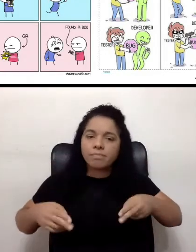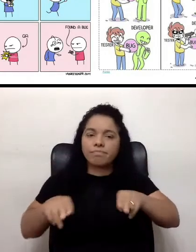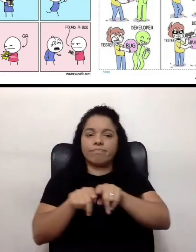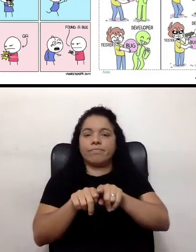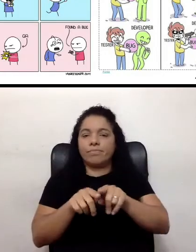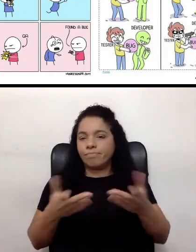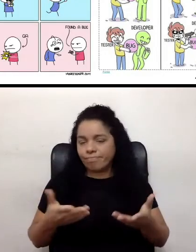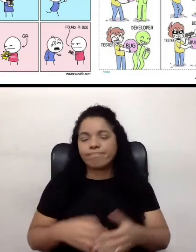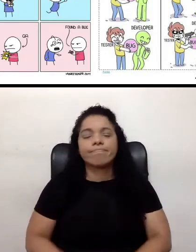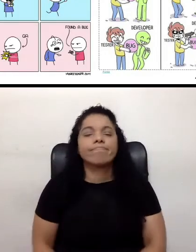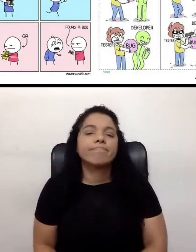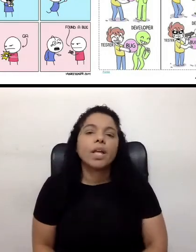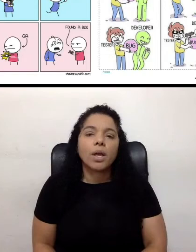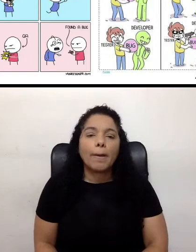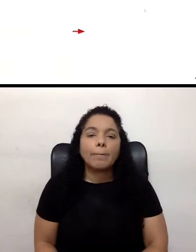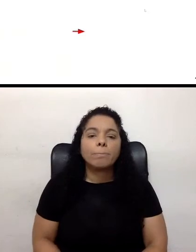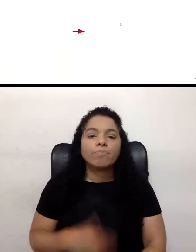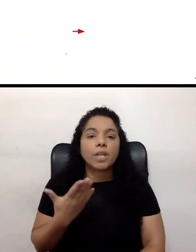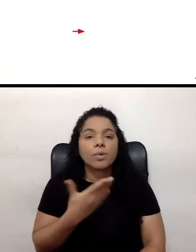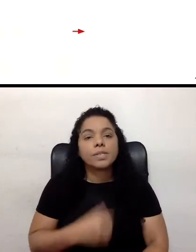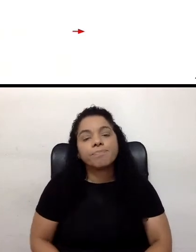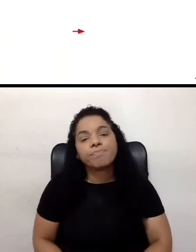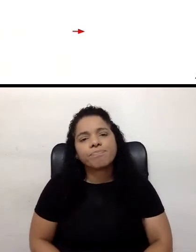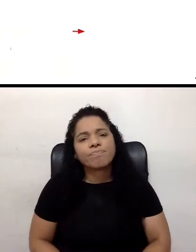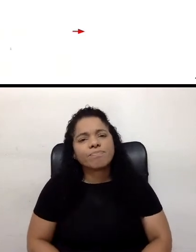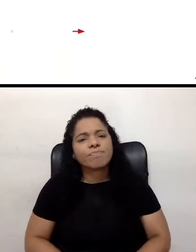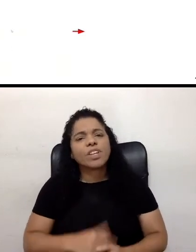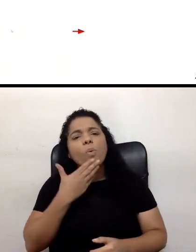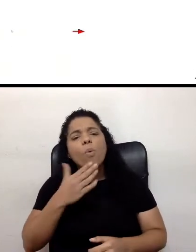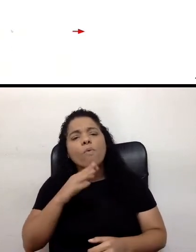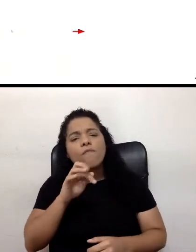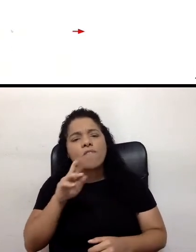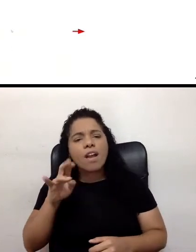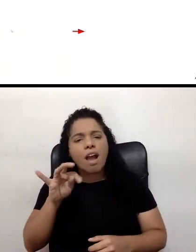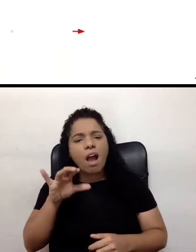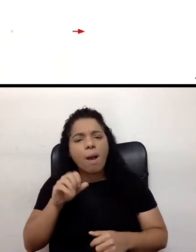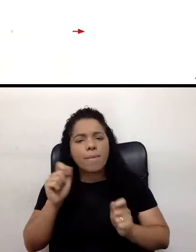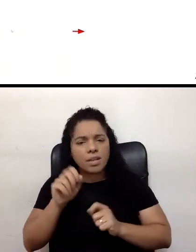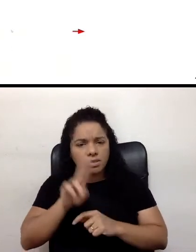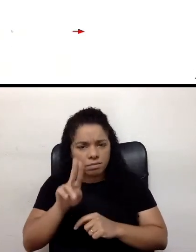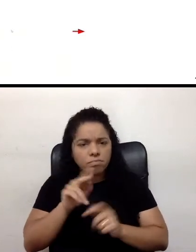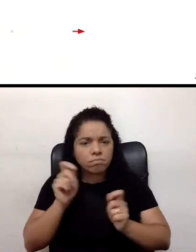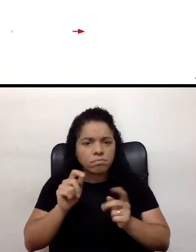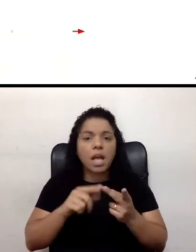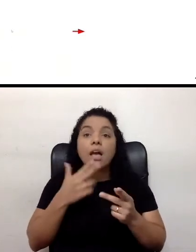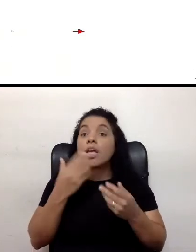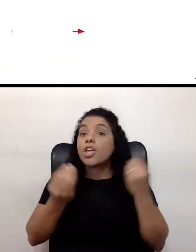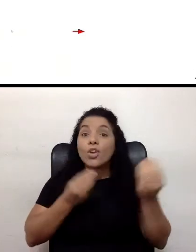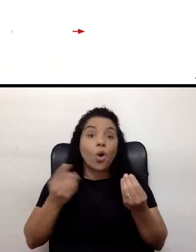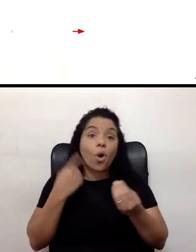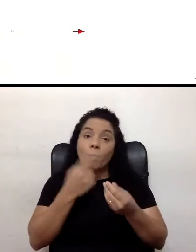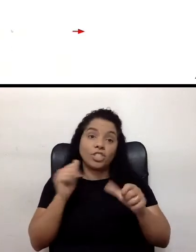aqui. Então, assim, e que ferramentas que a gente pode usar como que a